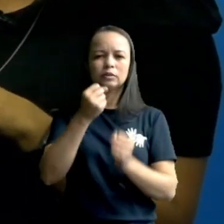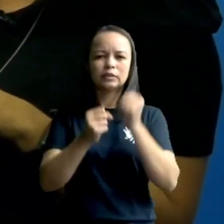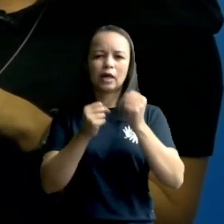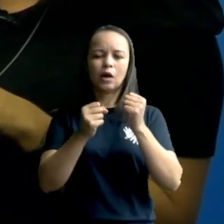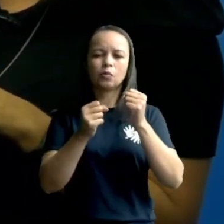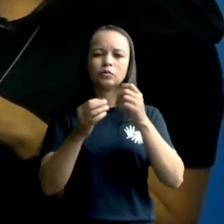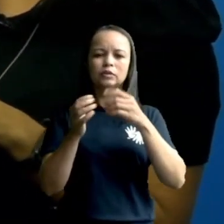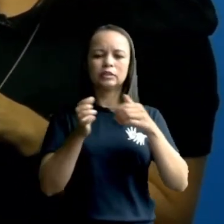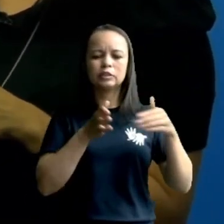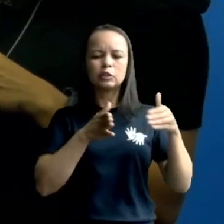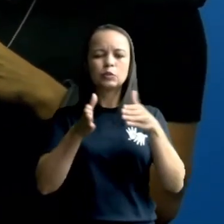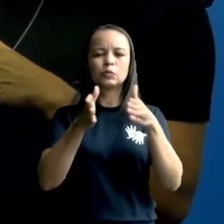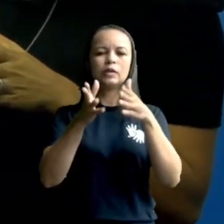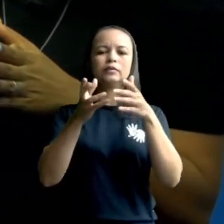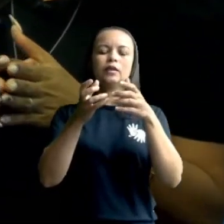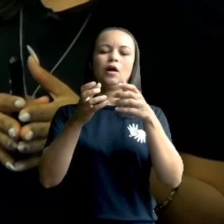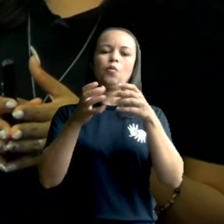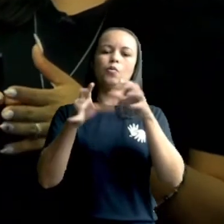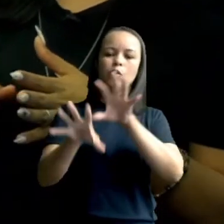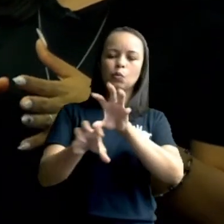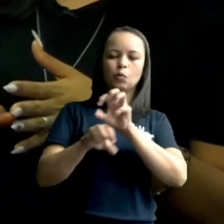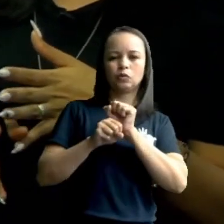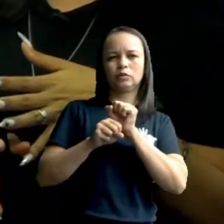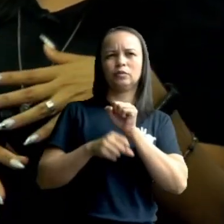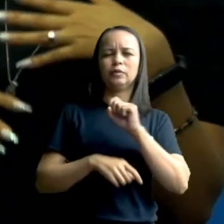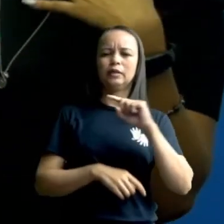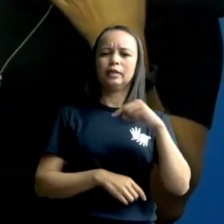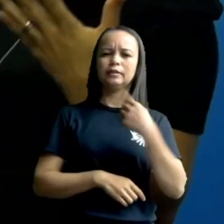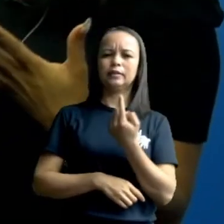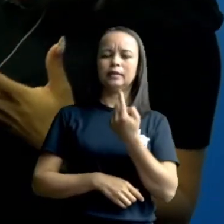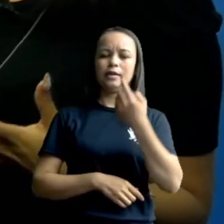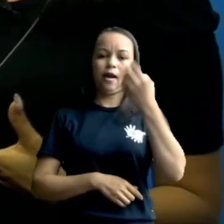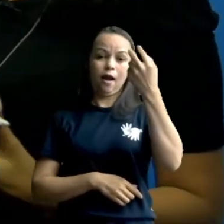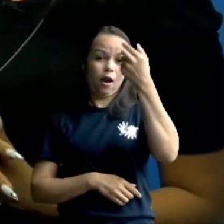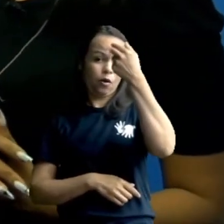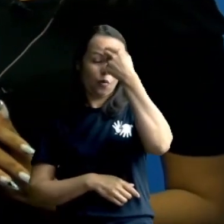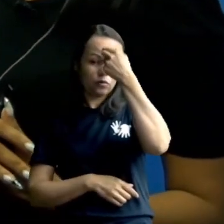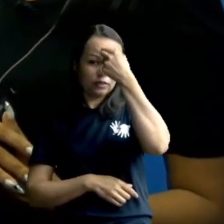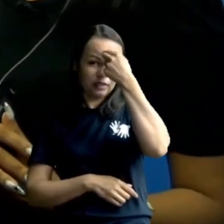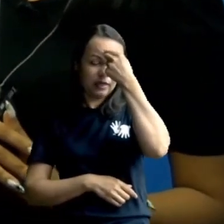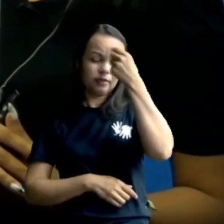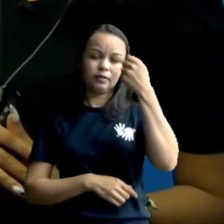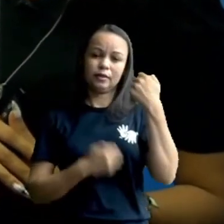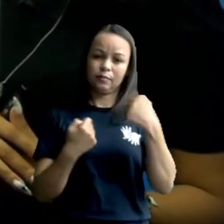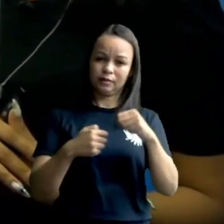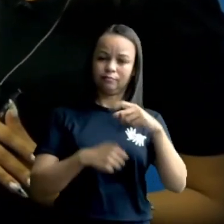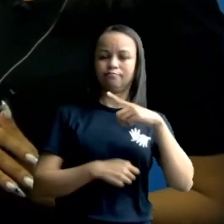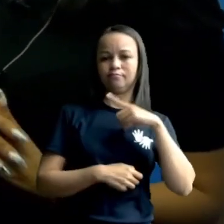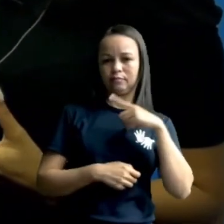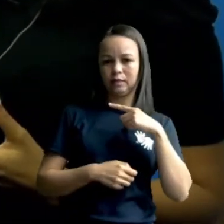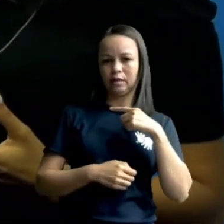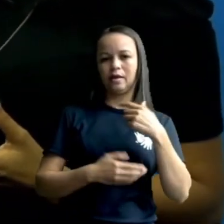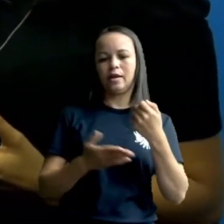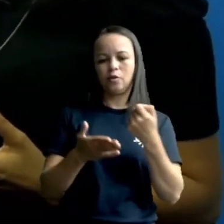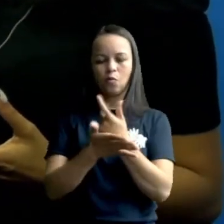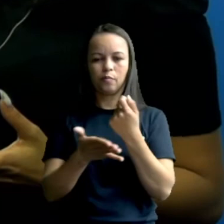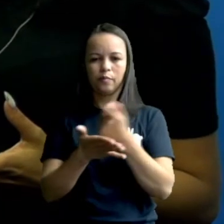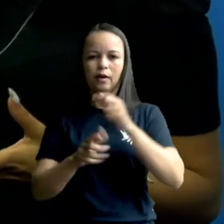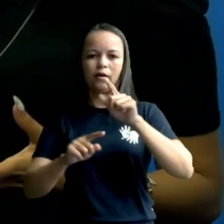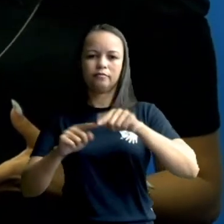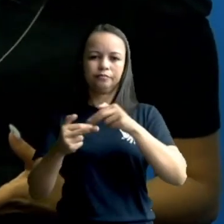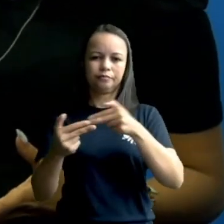do consumo. E da consciência que devemos ter ao consumir determinados produtos. Tá certo? E